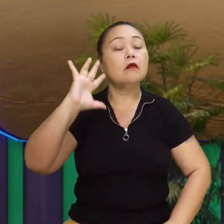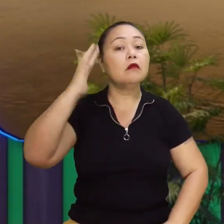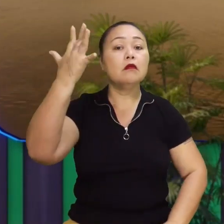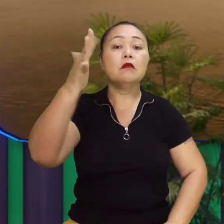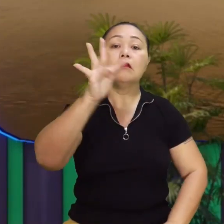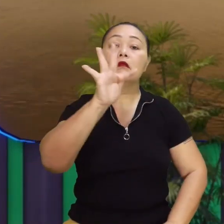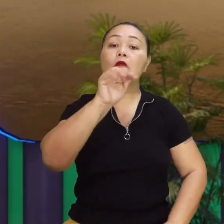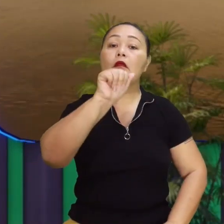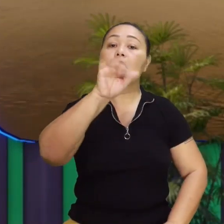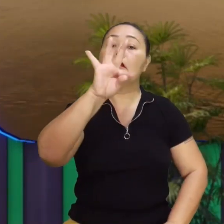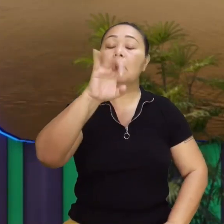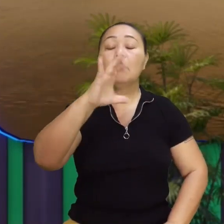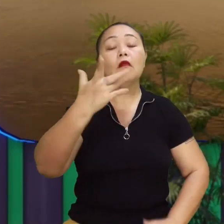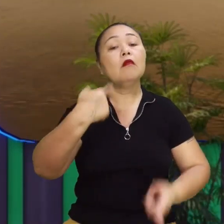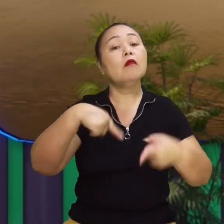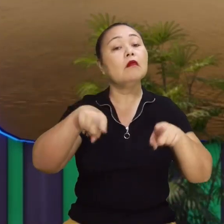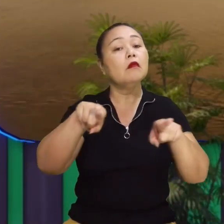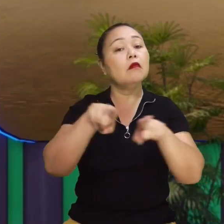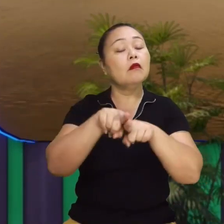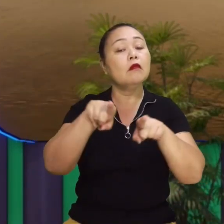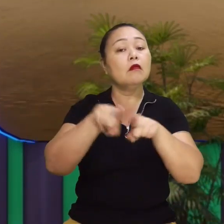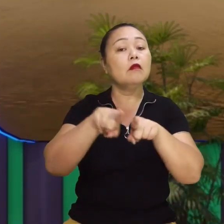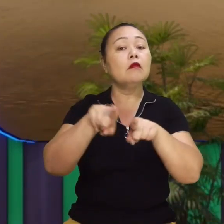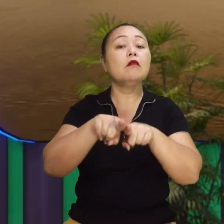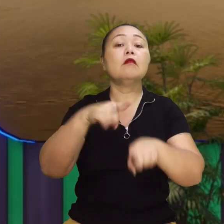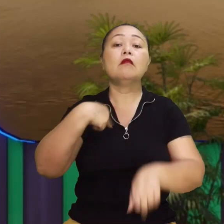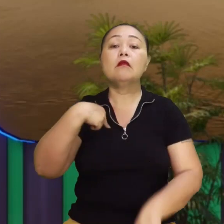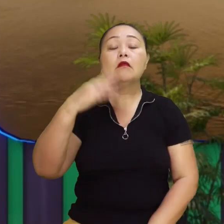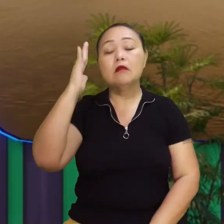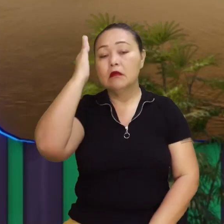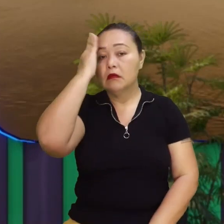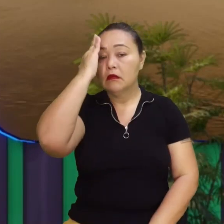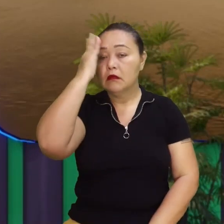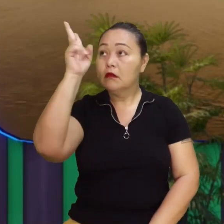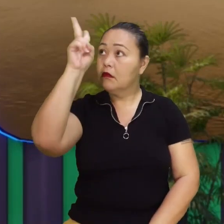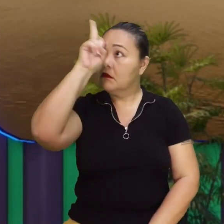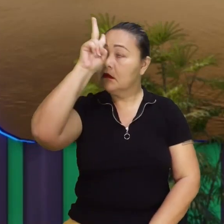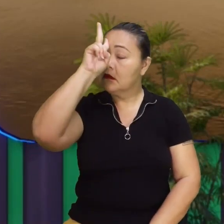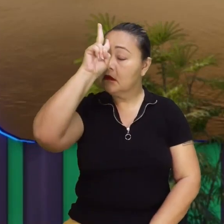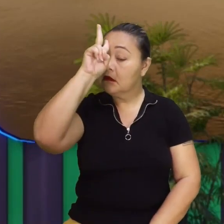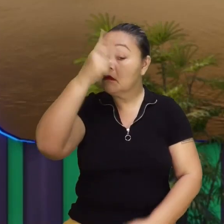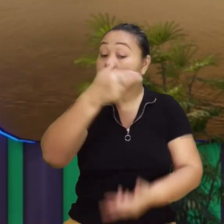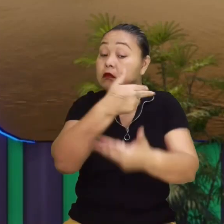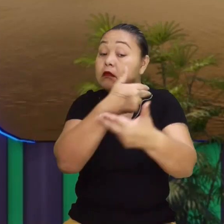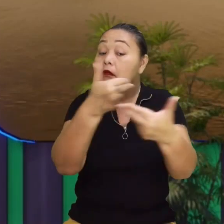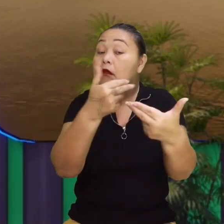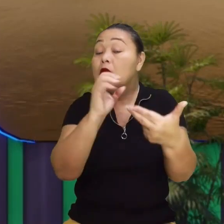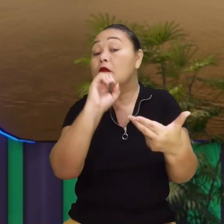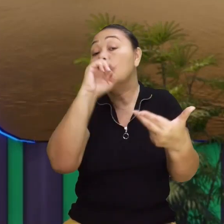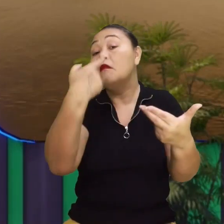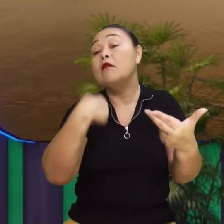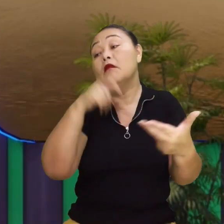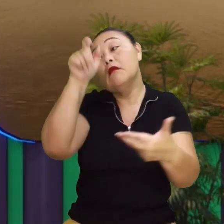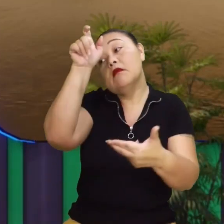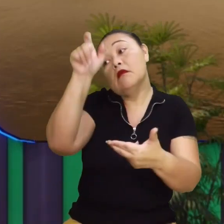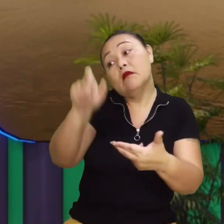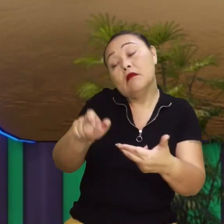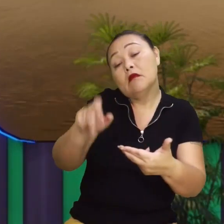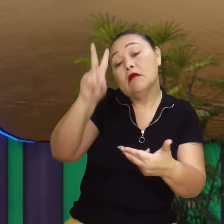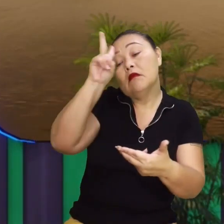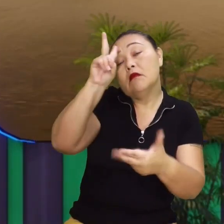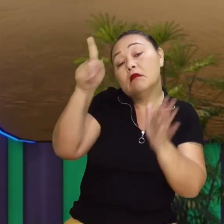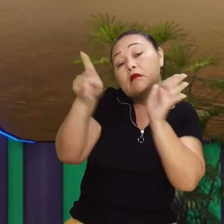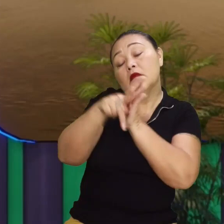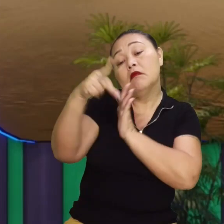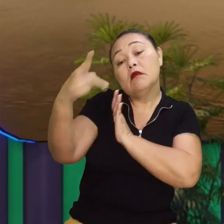entender a história de algo ou de alguém Ok ou entendeu uma realidade sociológica